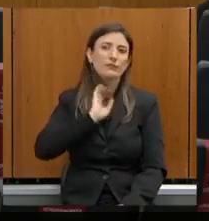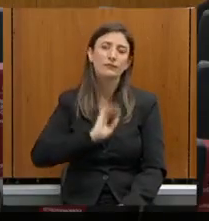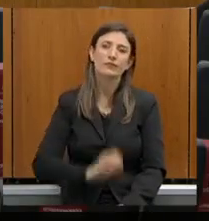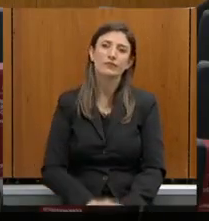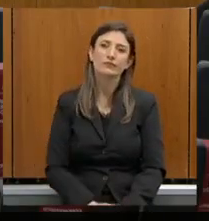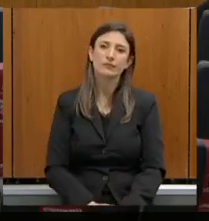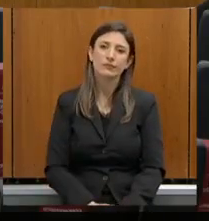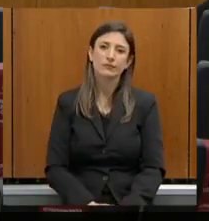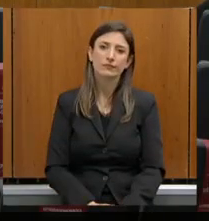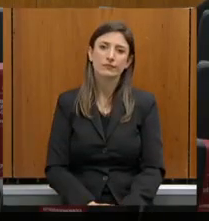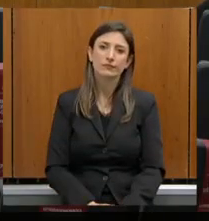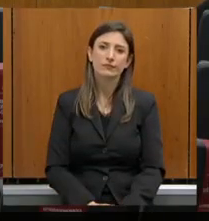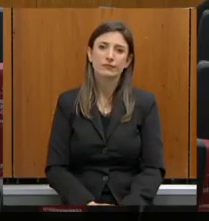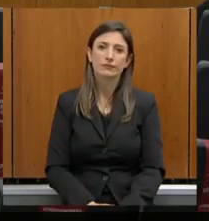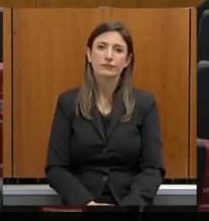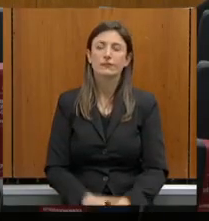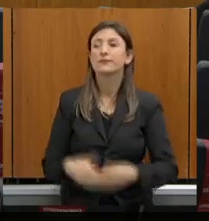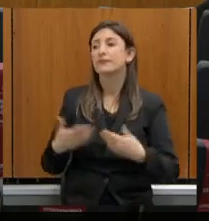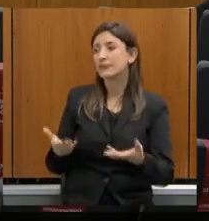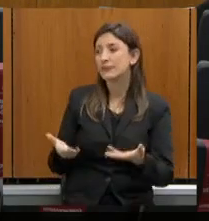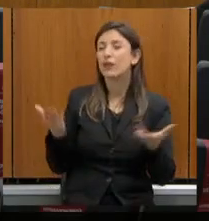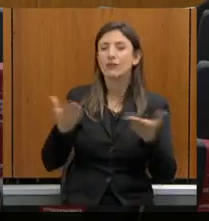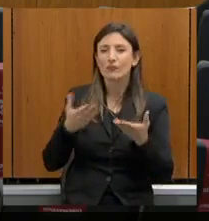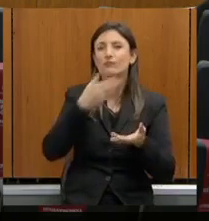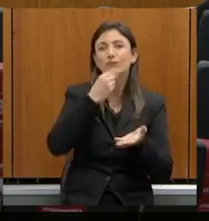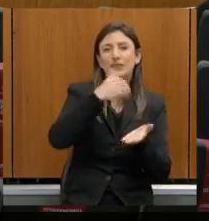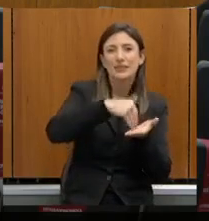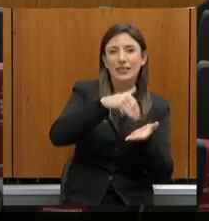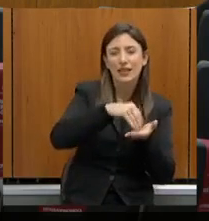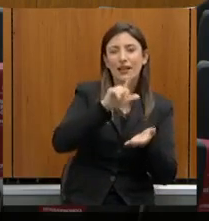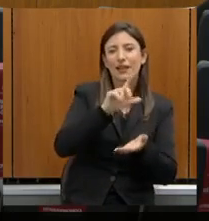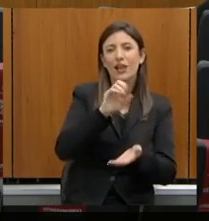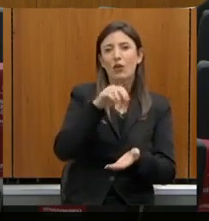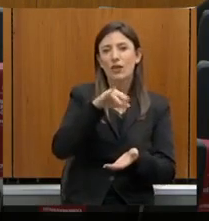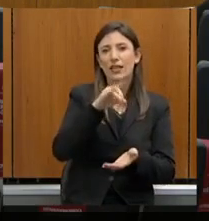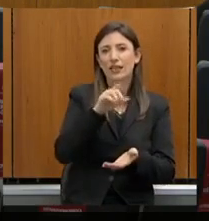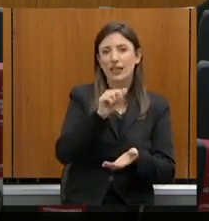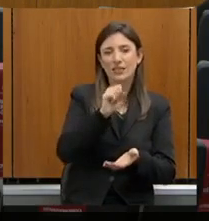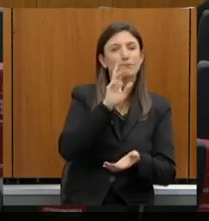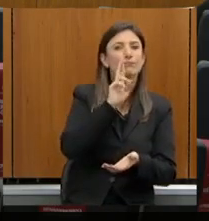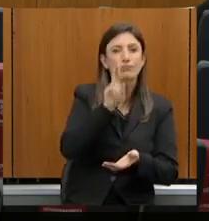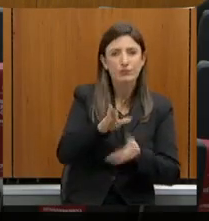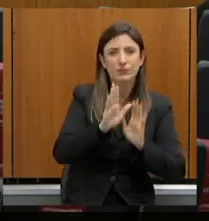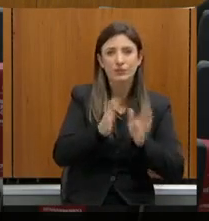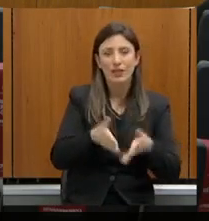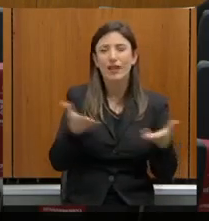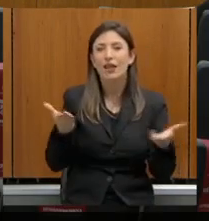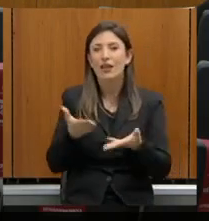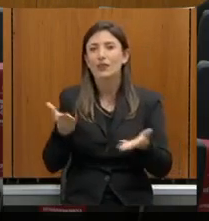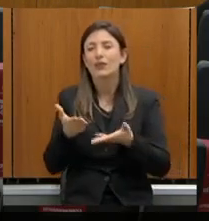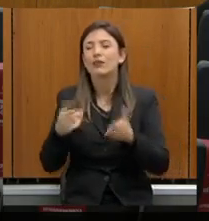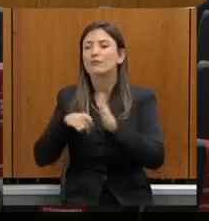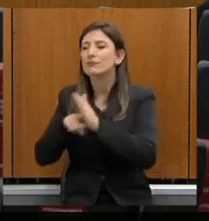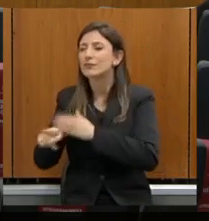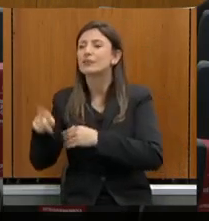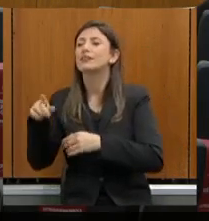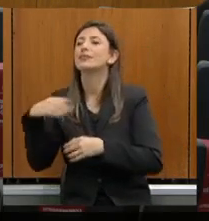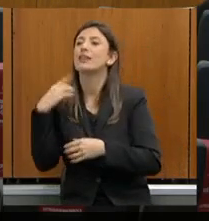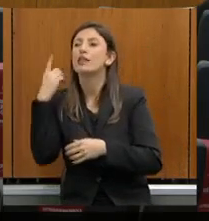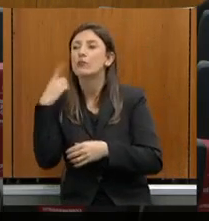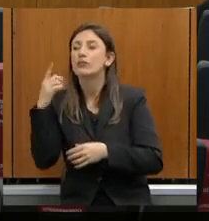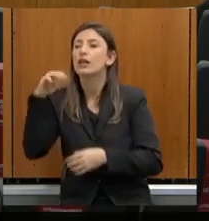após a resposta do secretário Leônidas, consulto o deputado Mauro Tramonte,